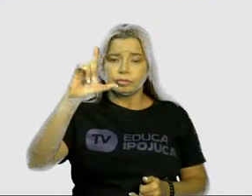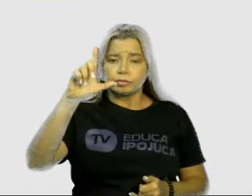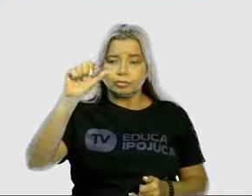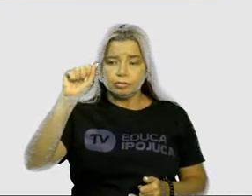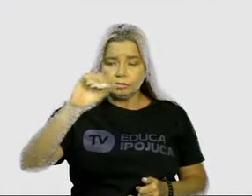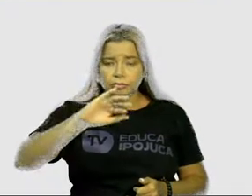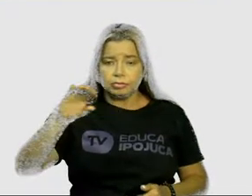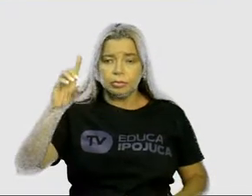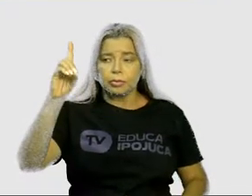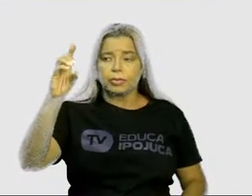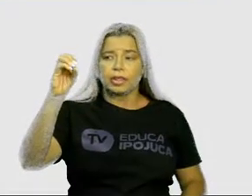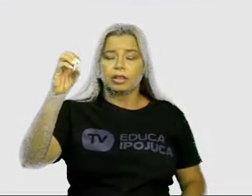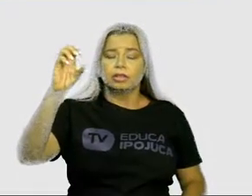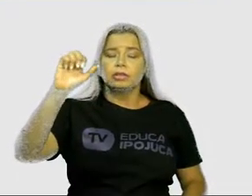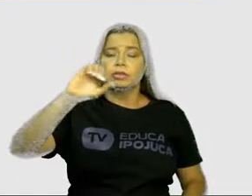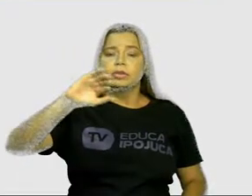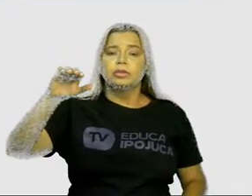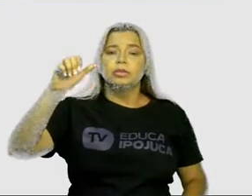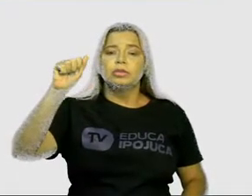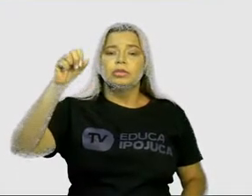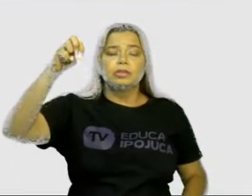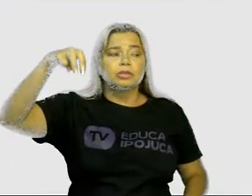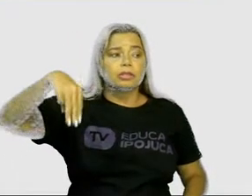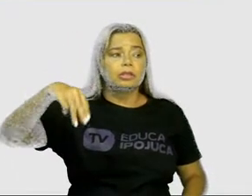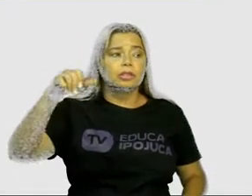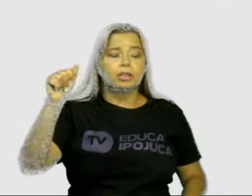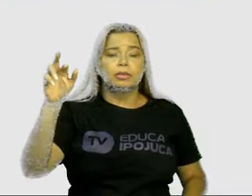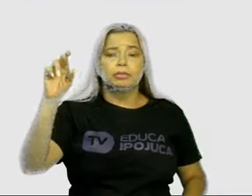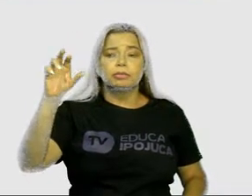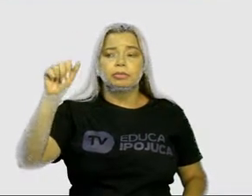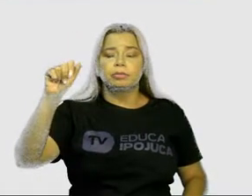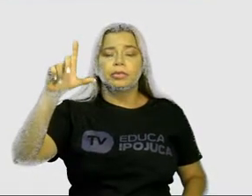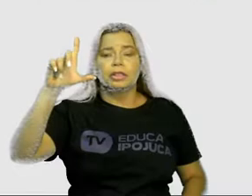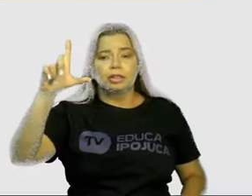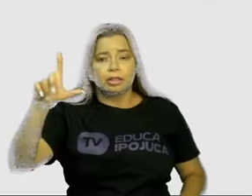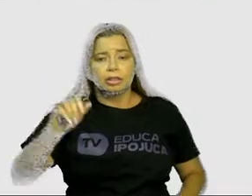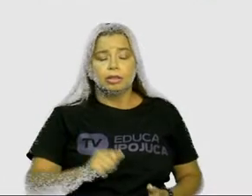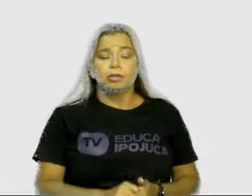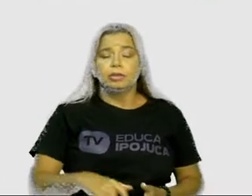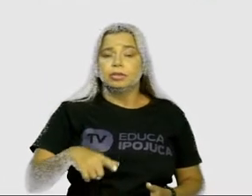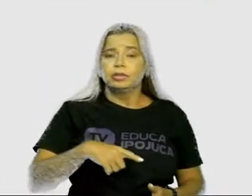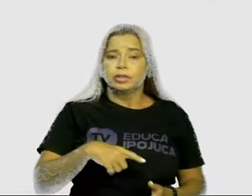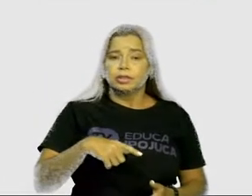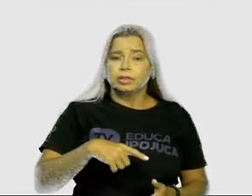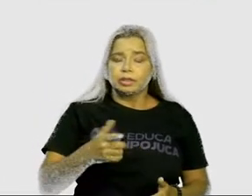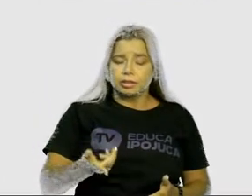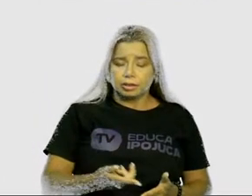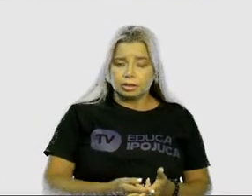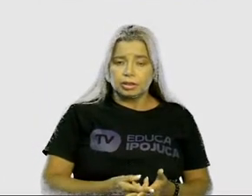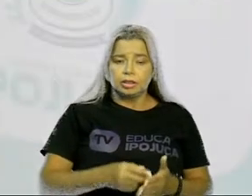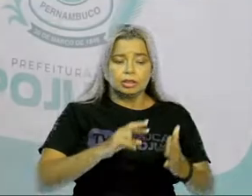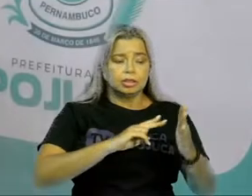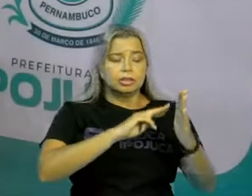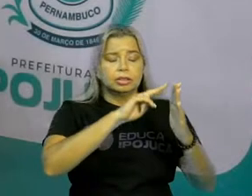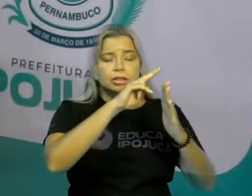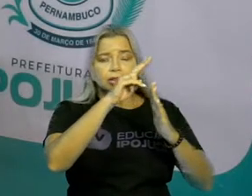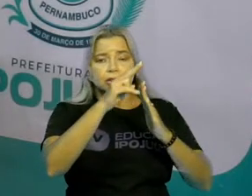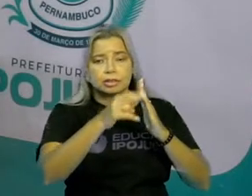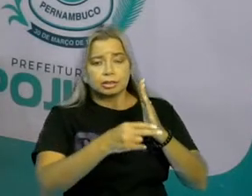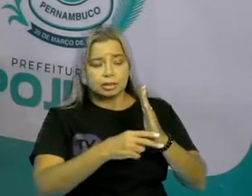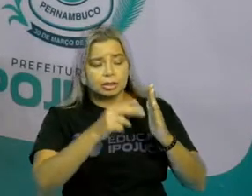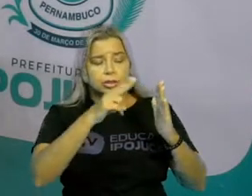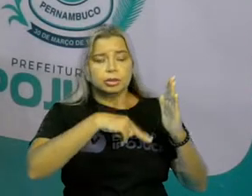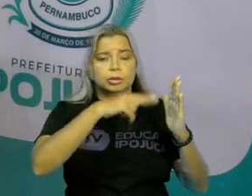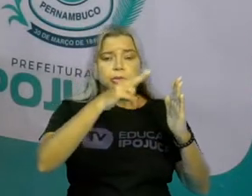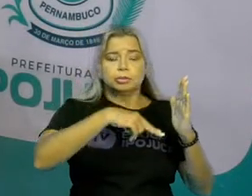gente percebe que temos a pintura, a escultura, o desenho, a gravura, que é muito comum aqui no